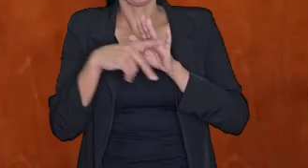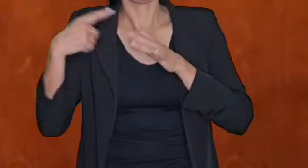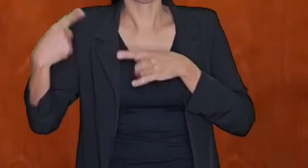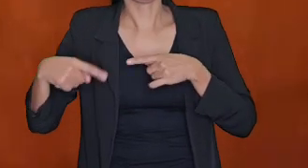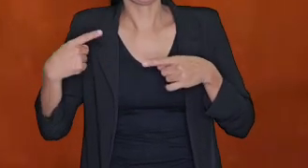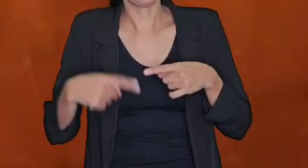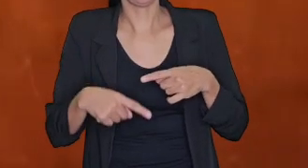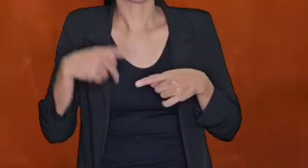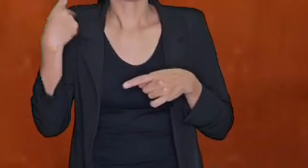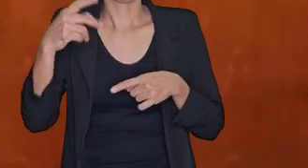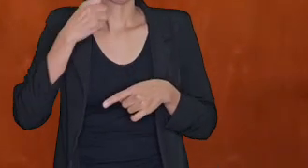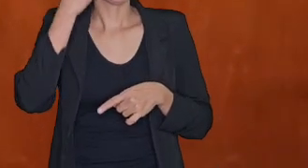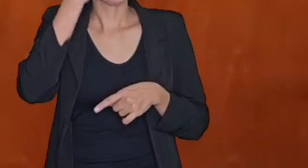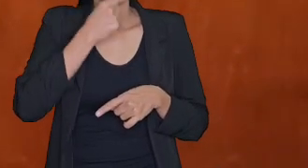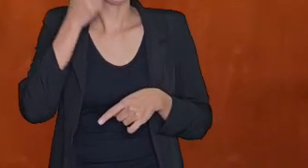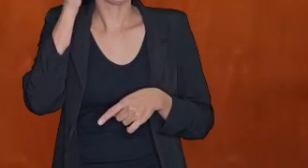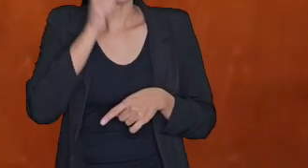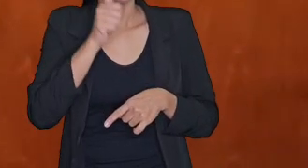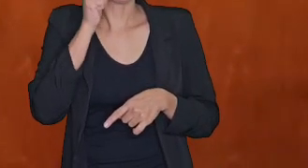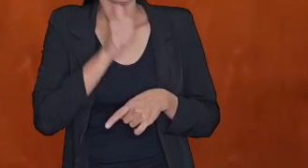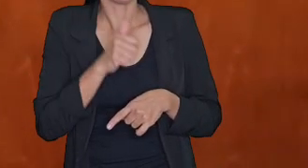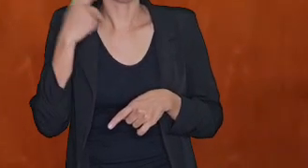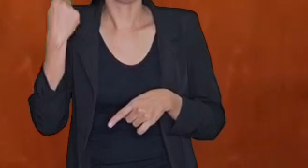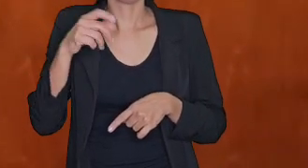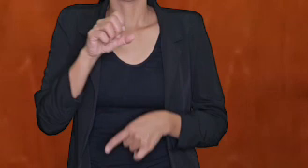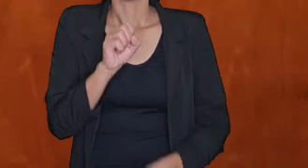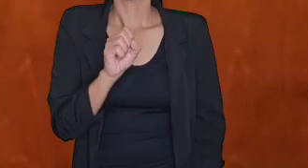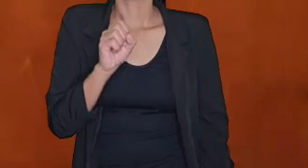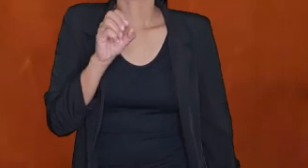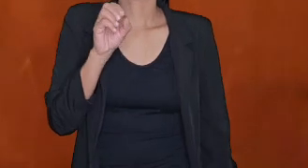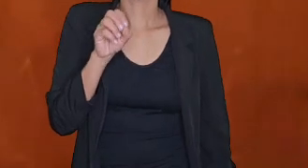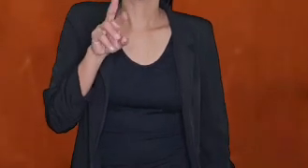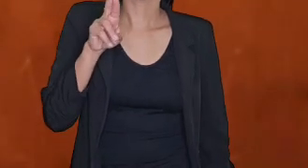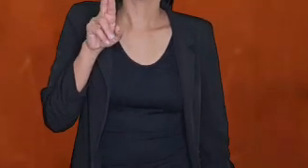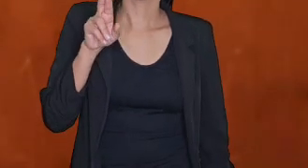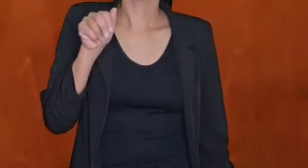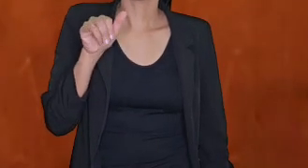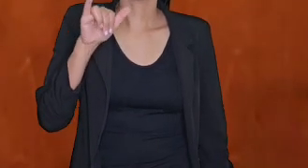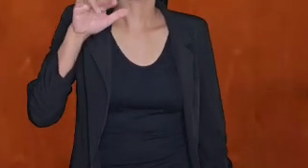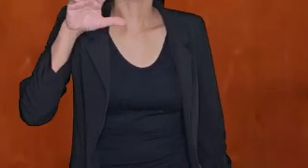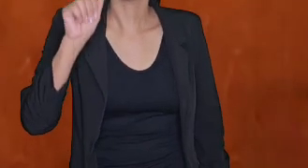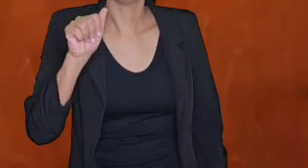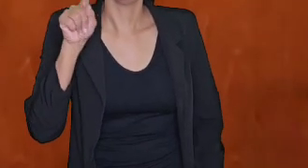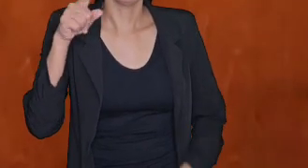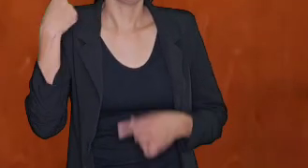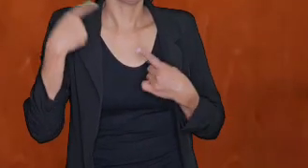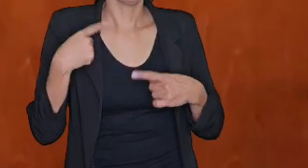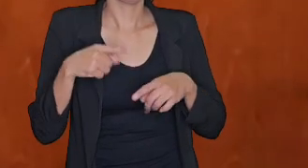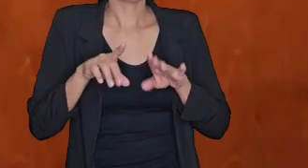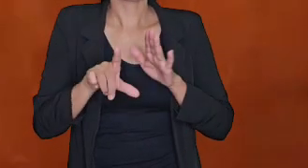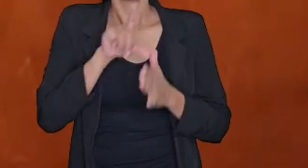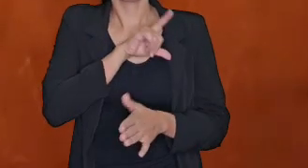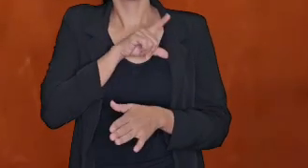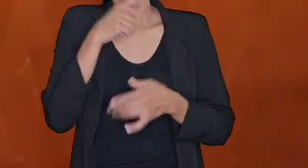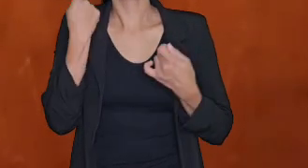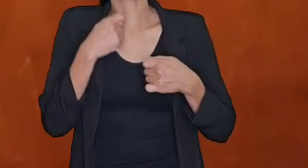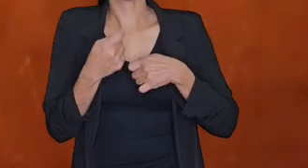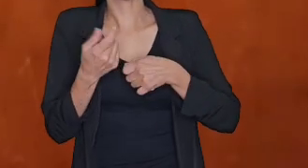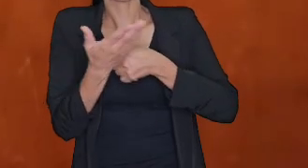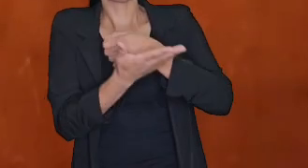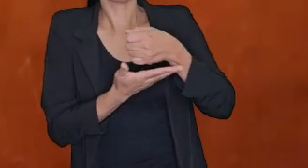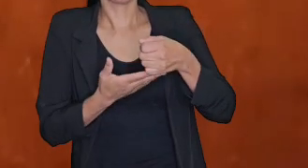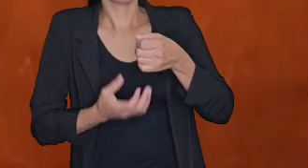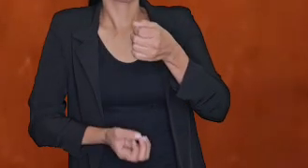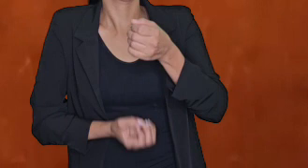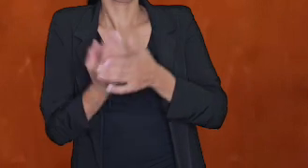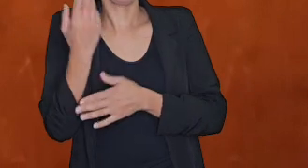ter. Mas existe o projeto de lei está sendo discutido, da senadora Tronic, Soraya Tronic, então isso aí está sendo discutido, mas